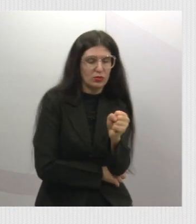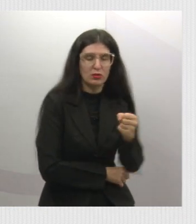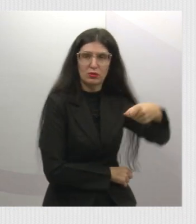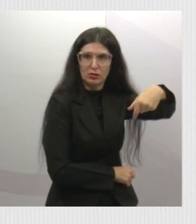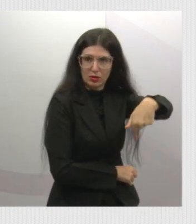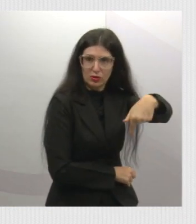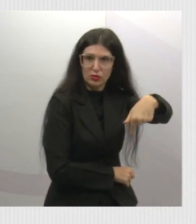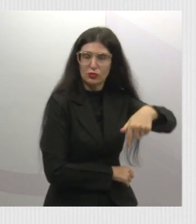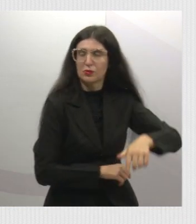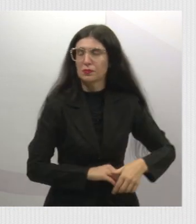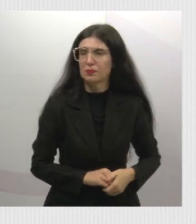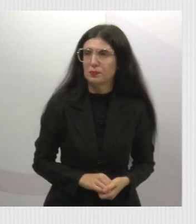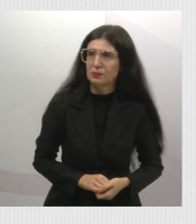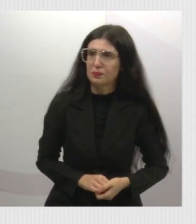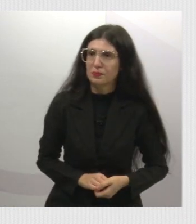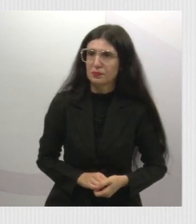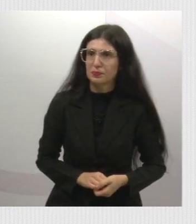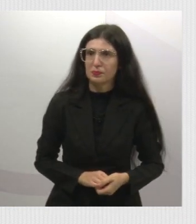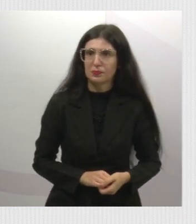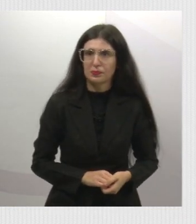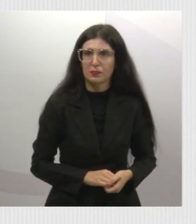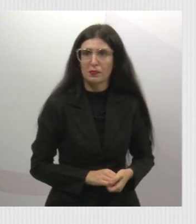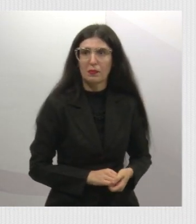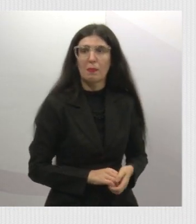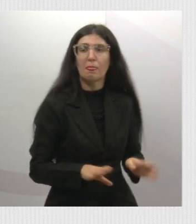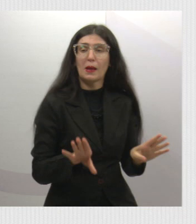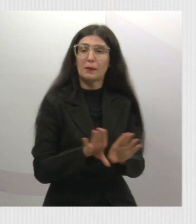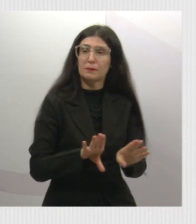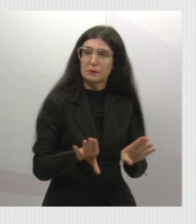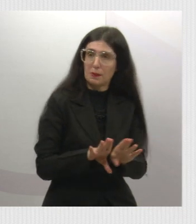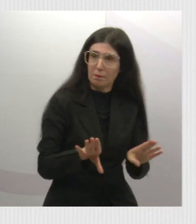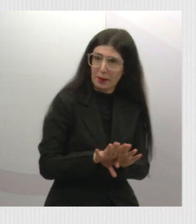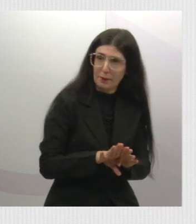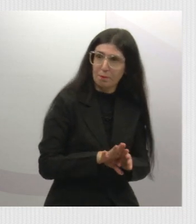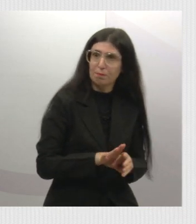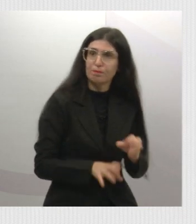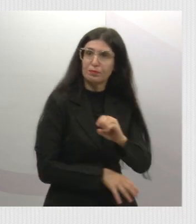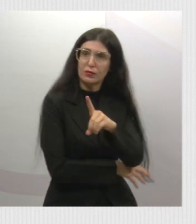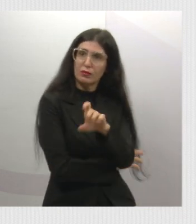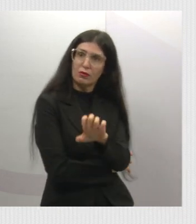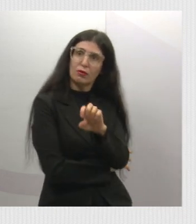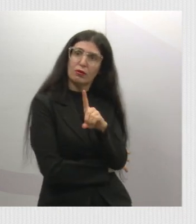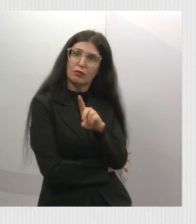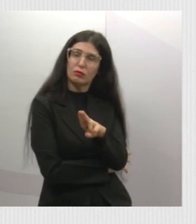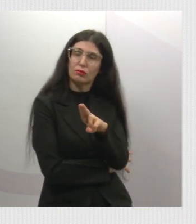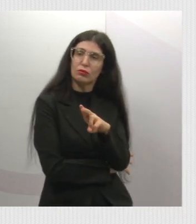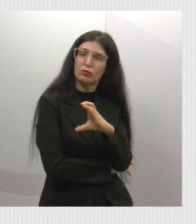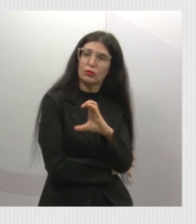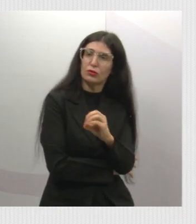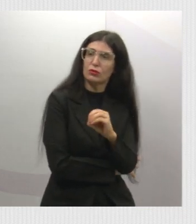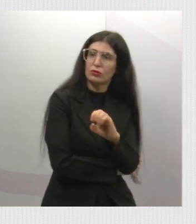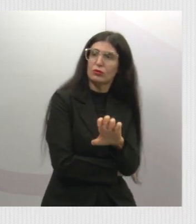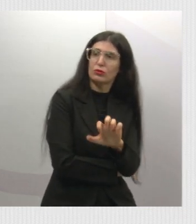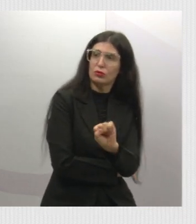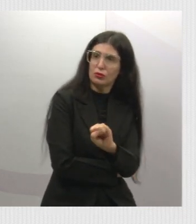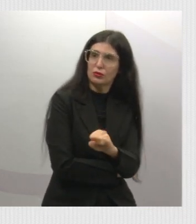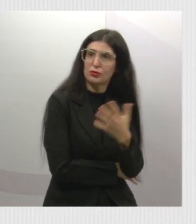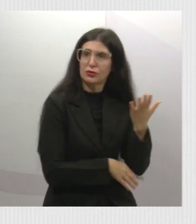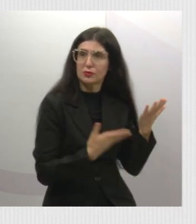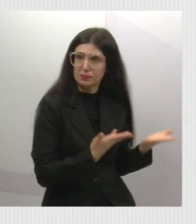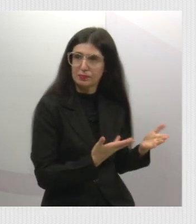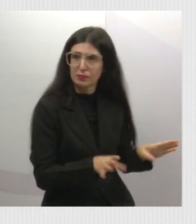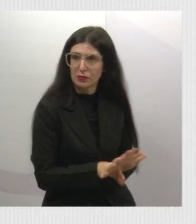944.787. Fazer as deduções com referência à contribuição do servidor e os planos de